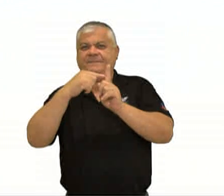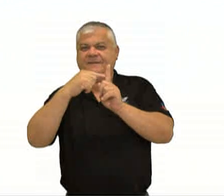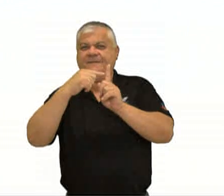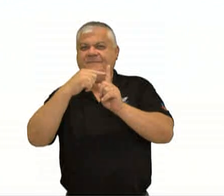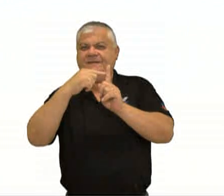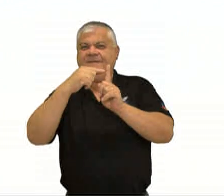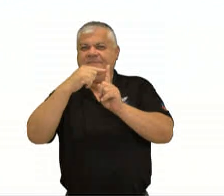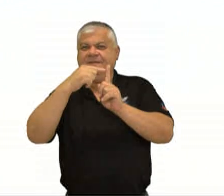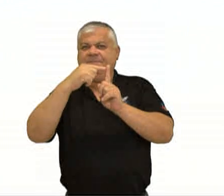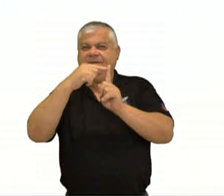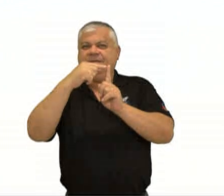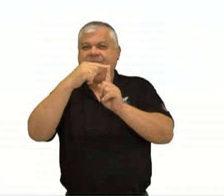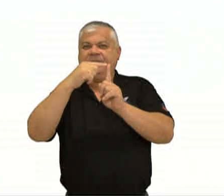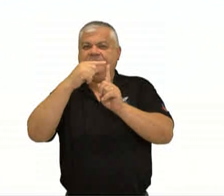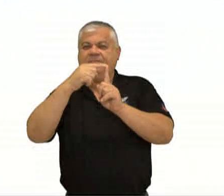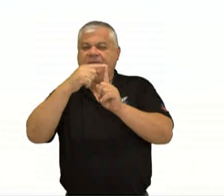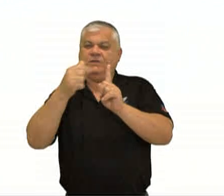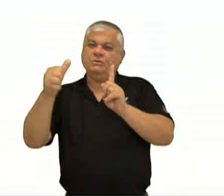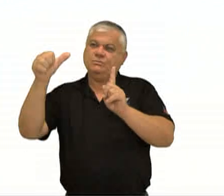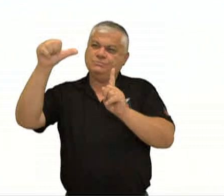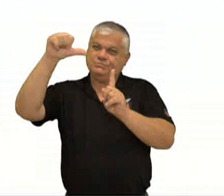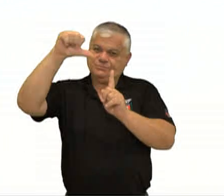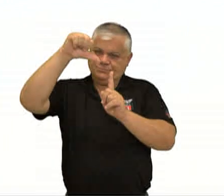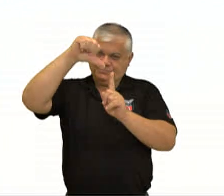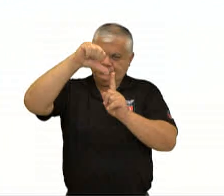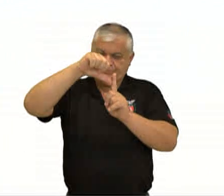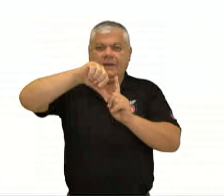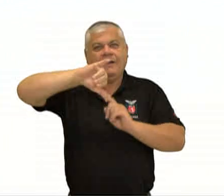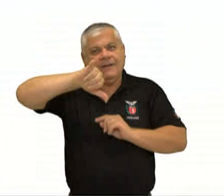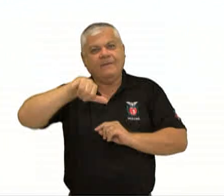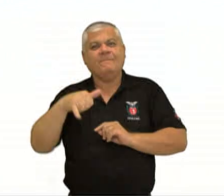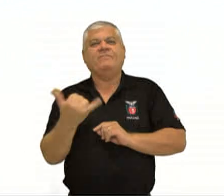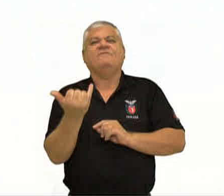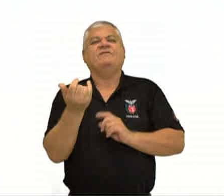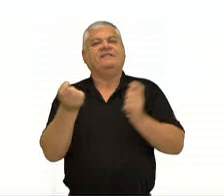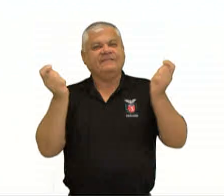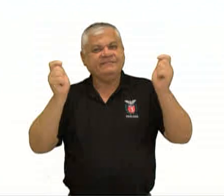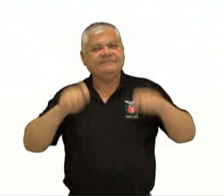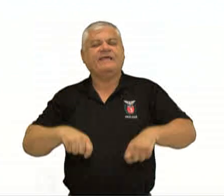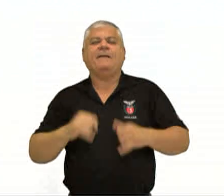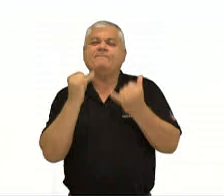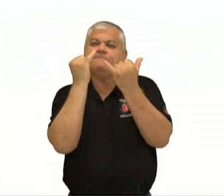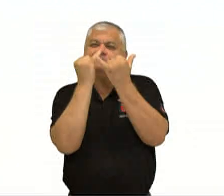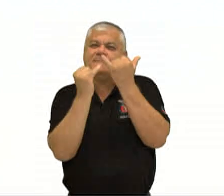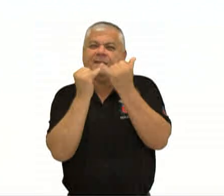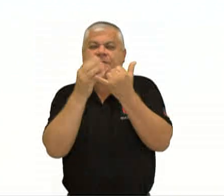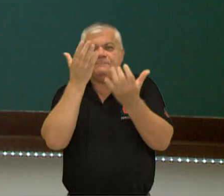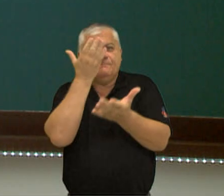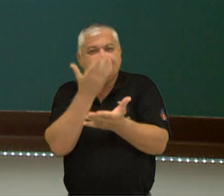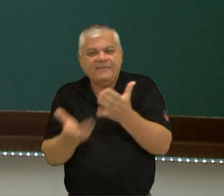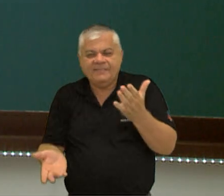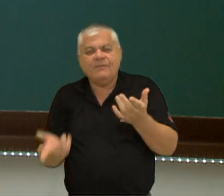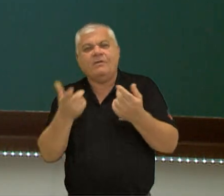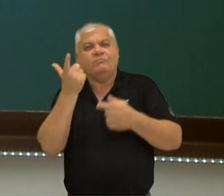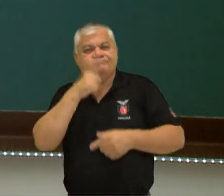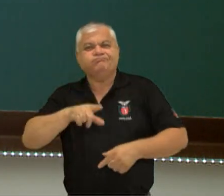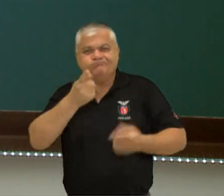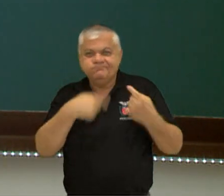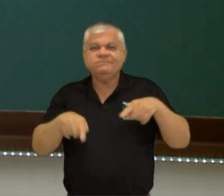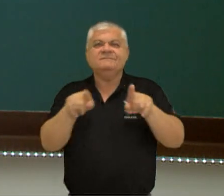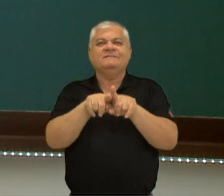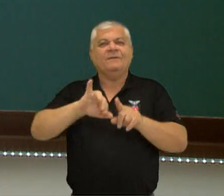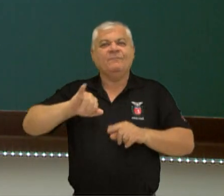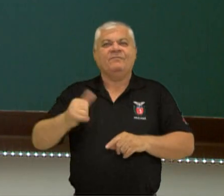né, dentro do gargalo de cada balão, e aí eu posso aproveitar a solução que parecia que tinha dado errado no começo da história